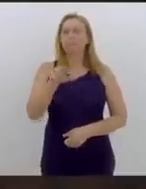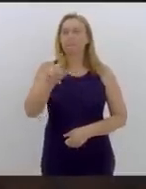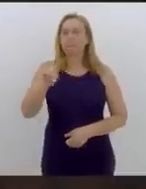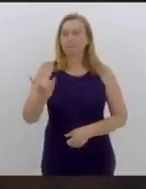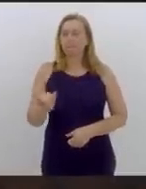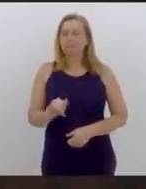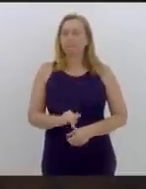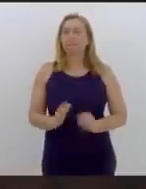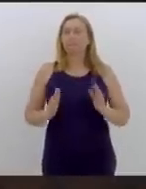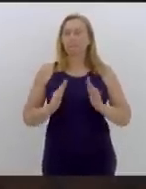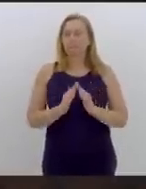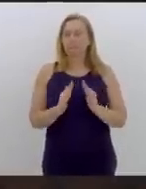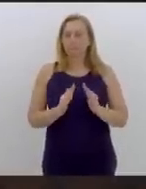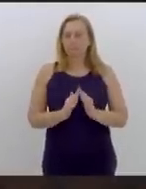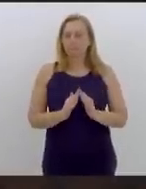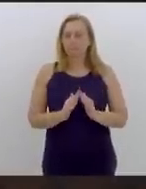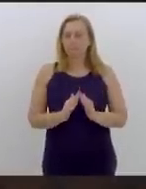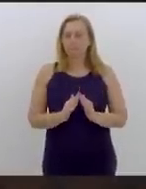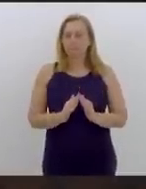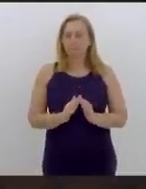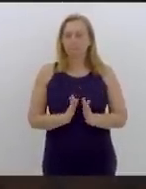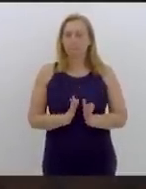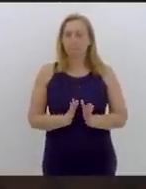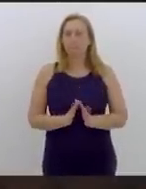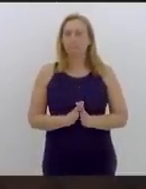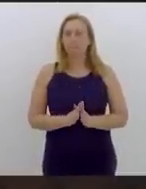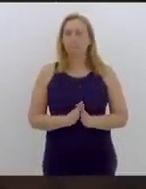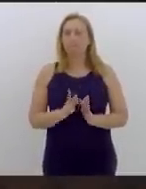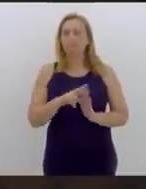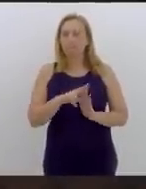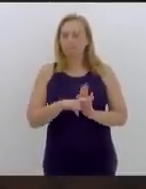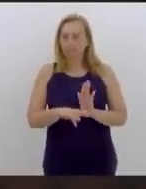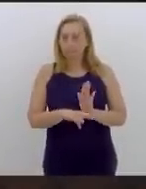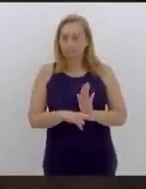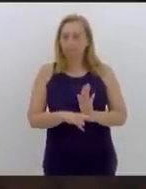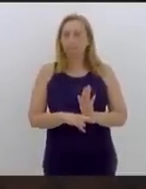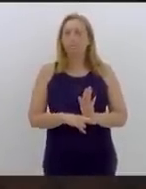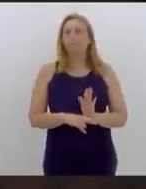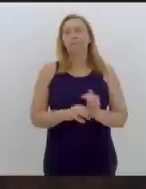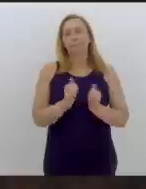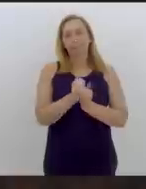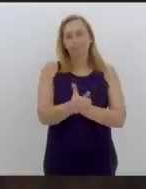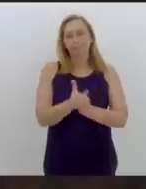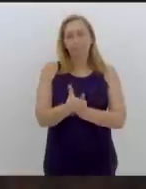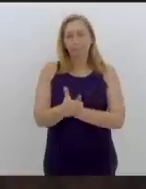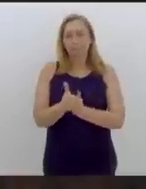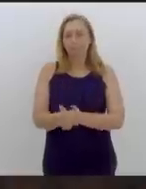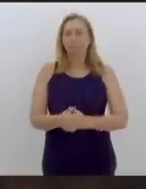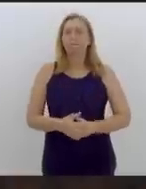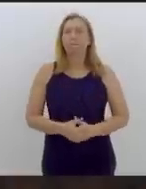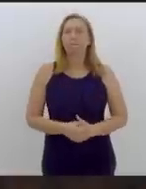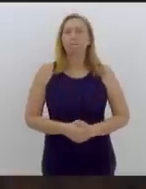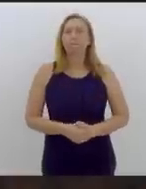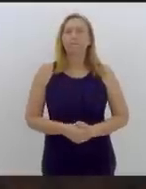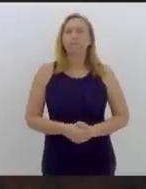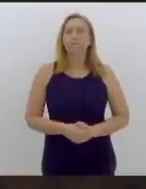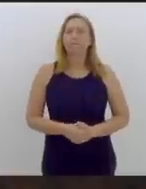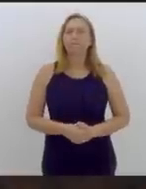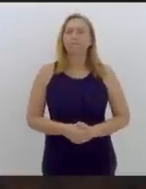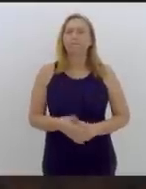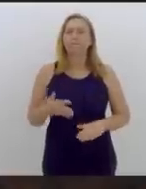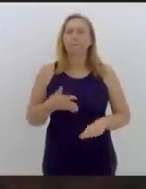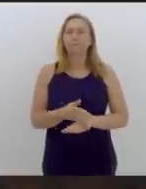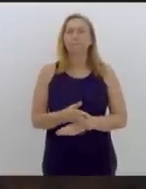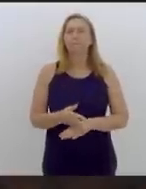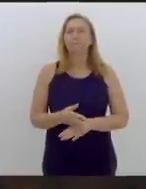na casa eu sei o Regimento não é isso nós temos que seguir esse Regimento e foi dado entrada salvo